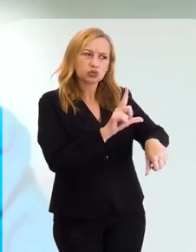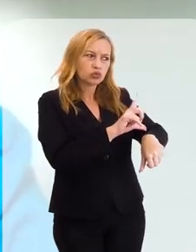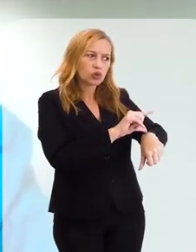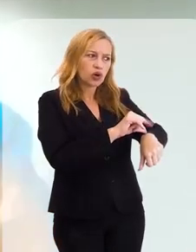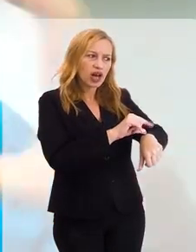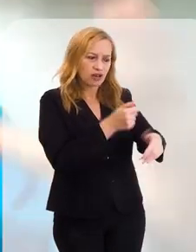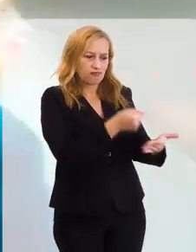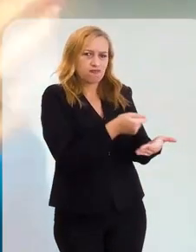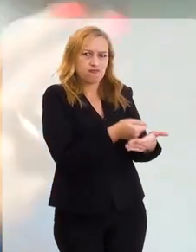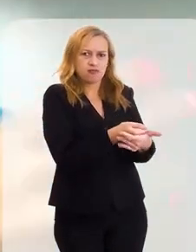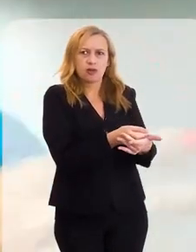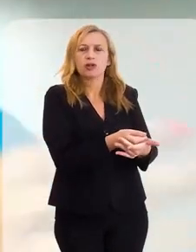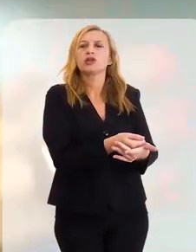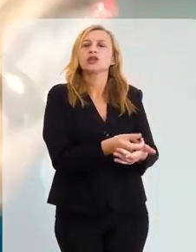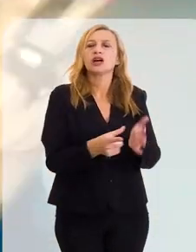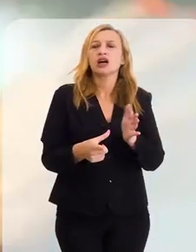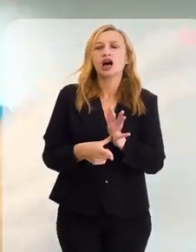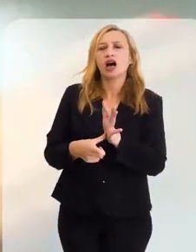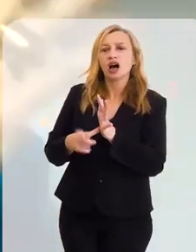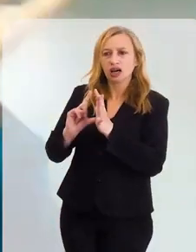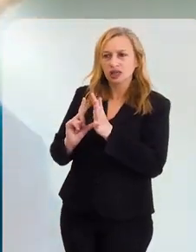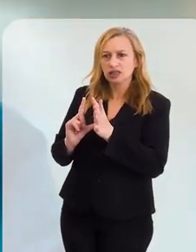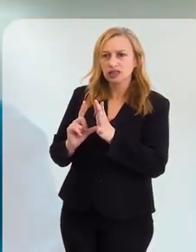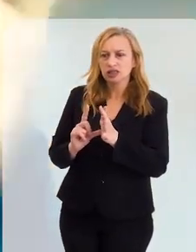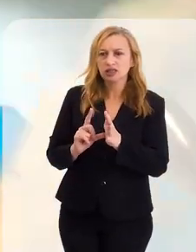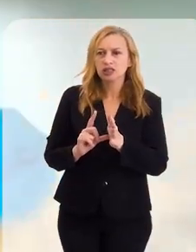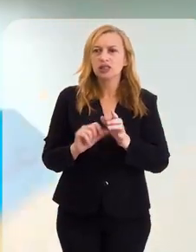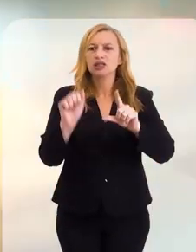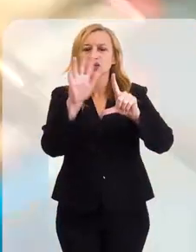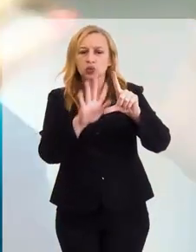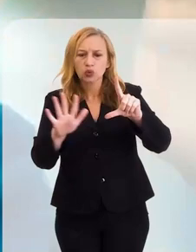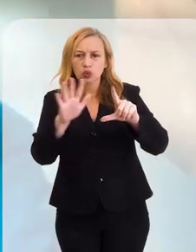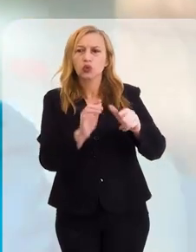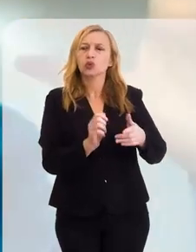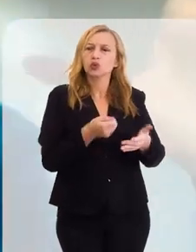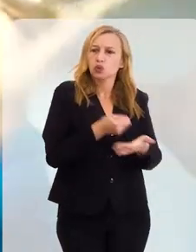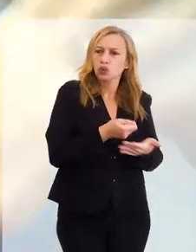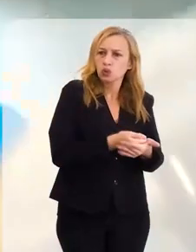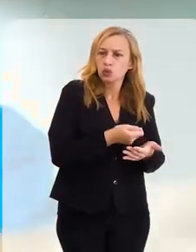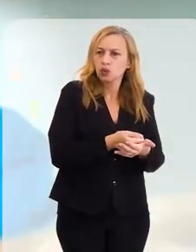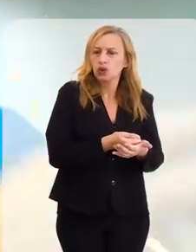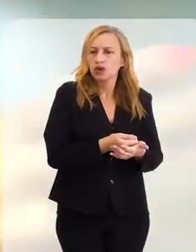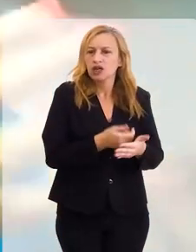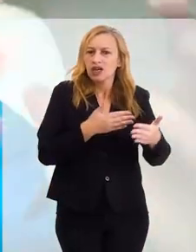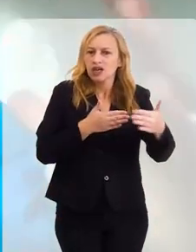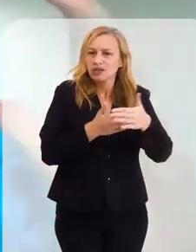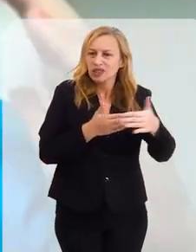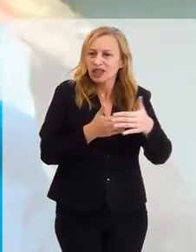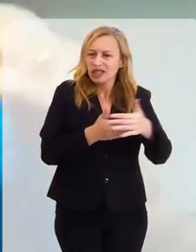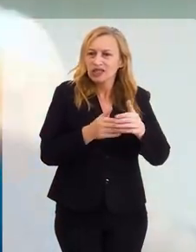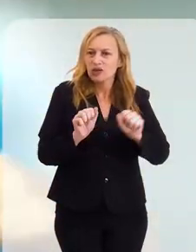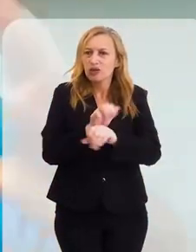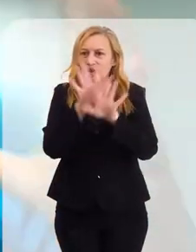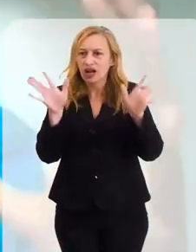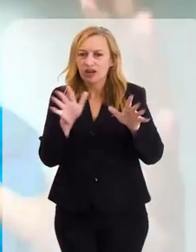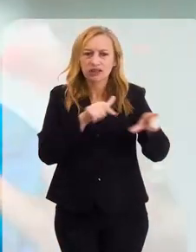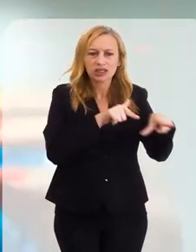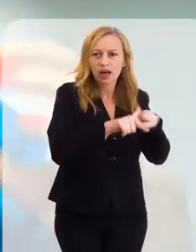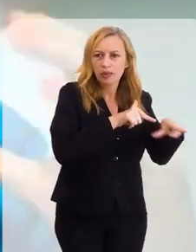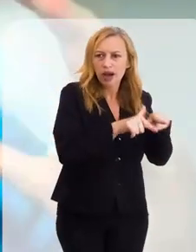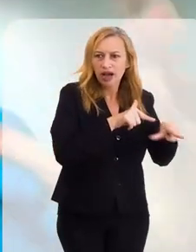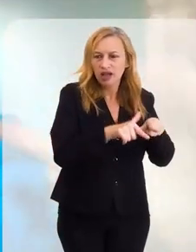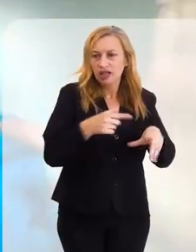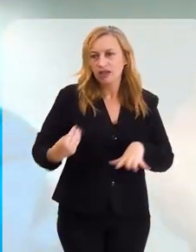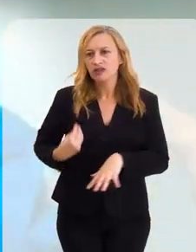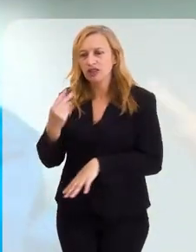vem lidando com os horários rígidos antigamente, né, de trabalho, ferramentas rígidas de trabalho e uma delimitação